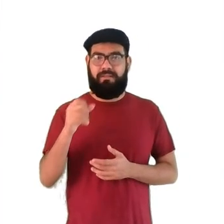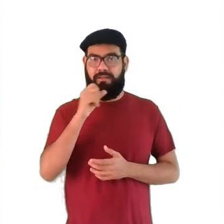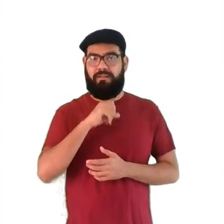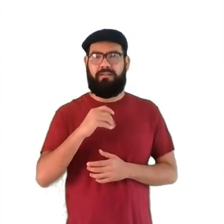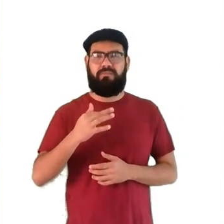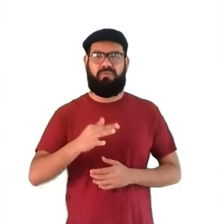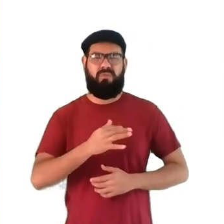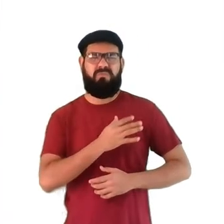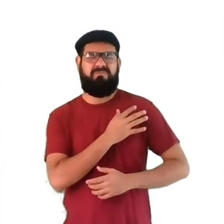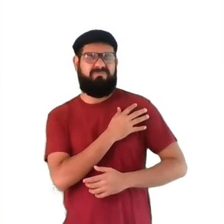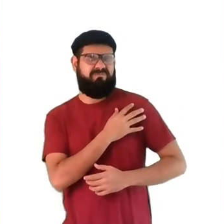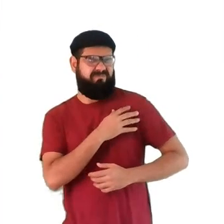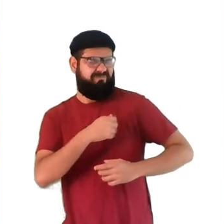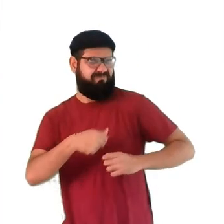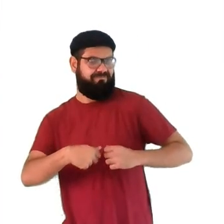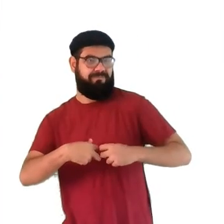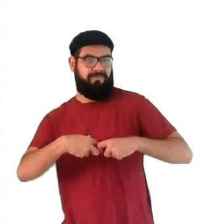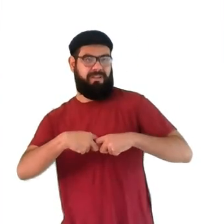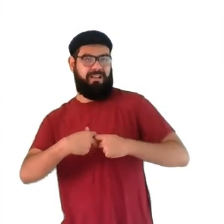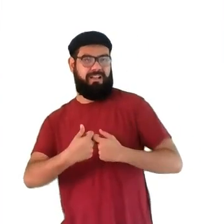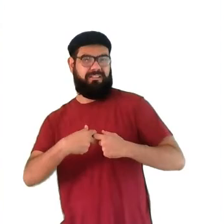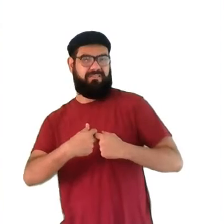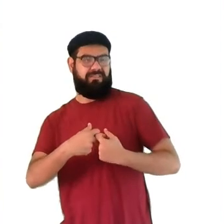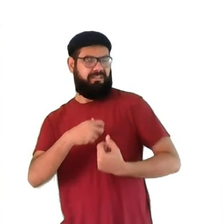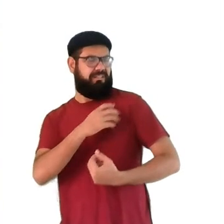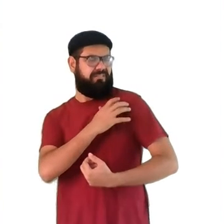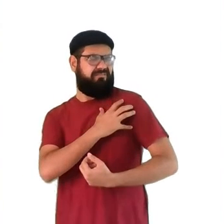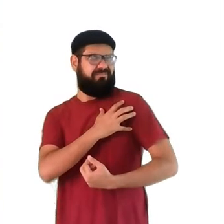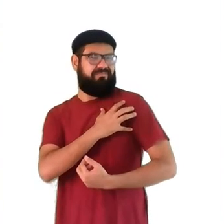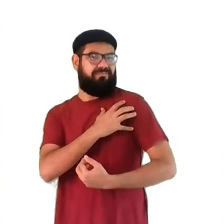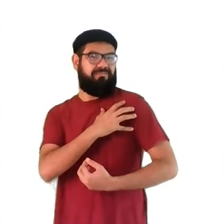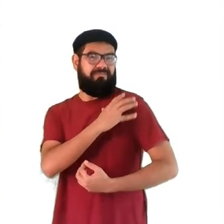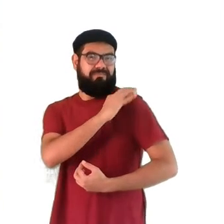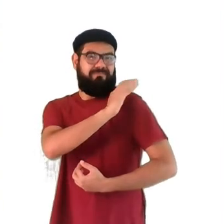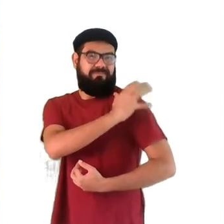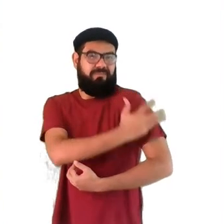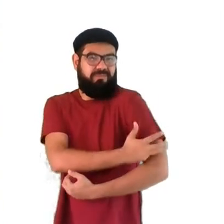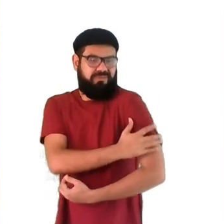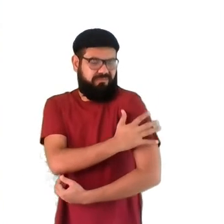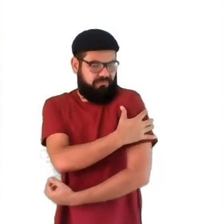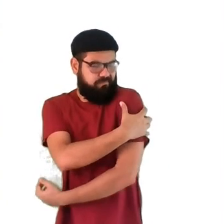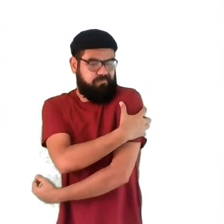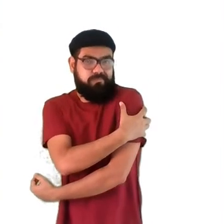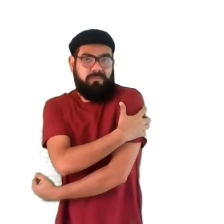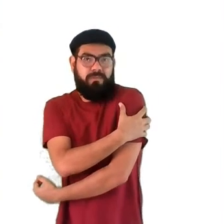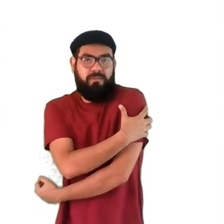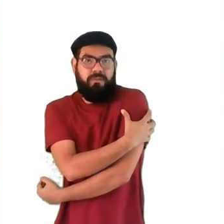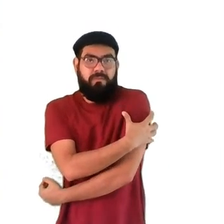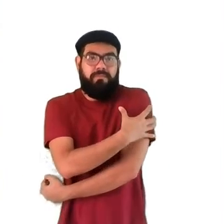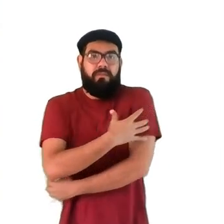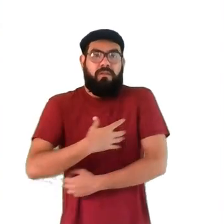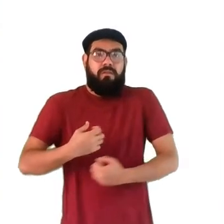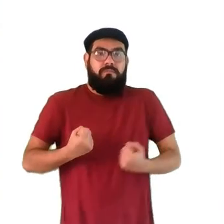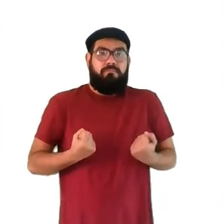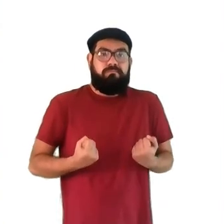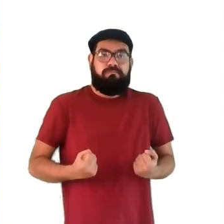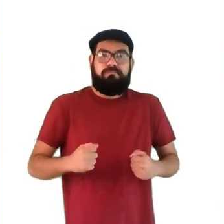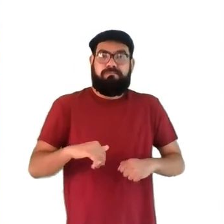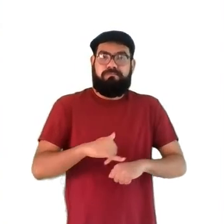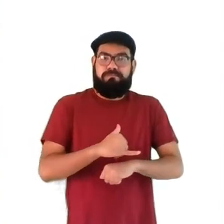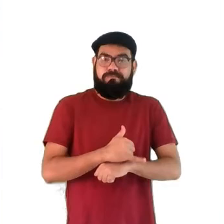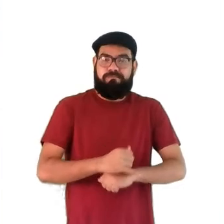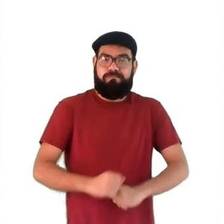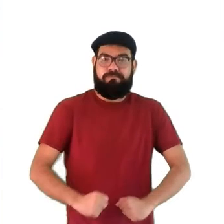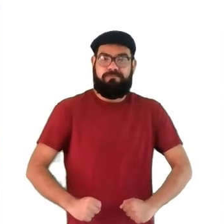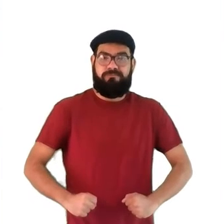articulares, musculares, articulares, né? A gente percebe o aumento de peso, certo?